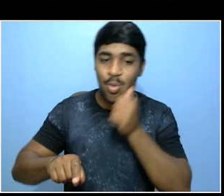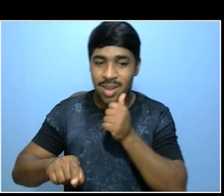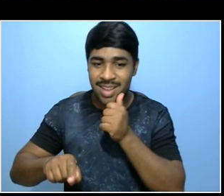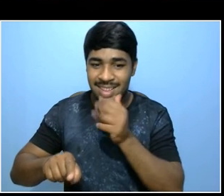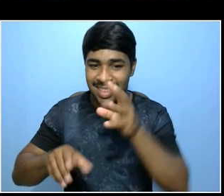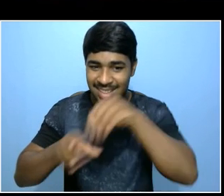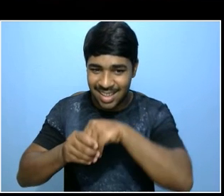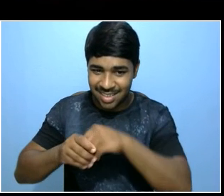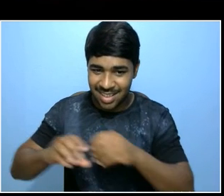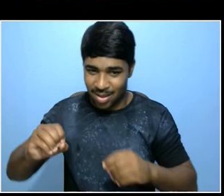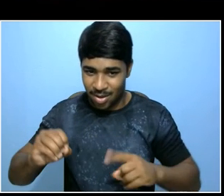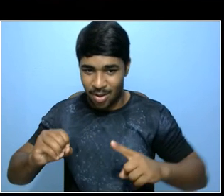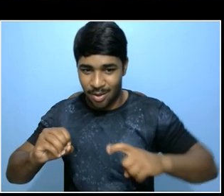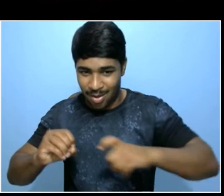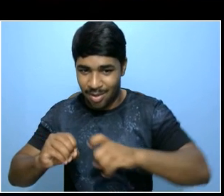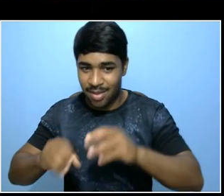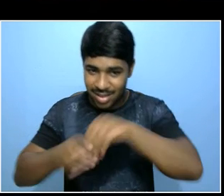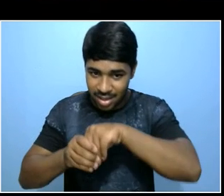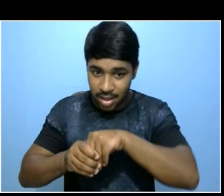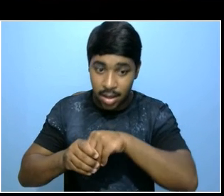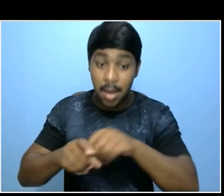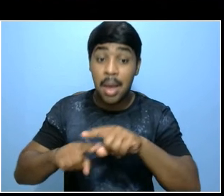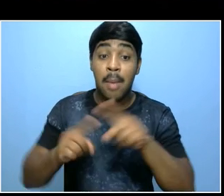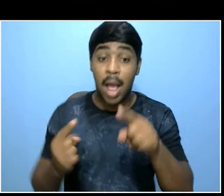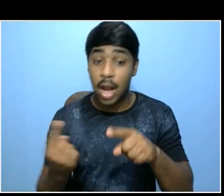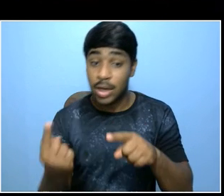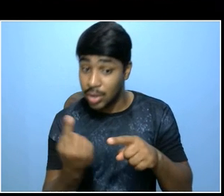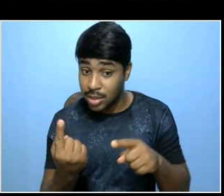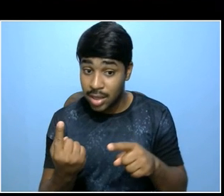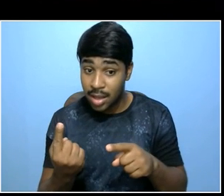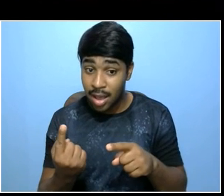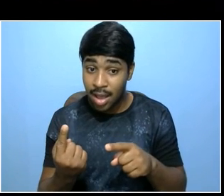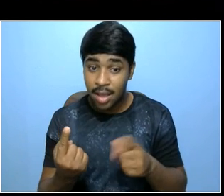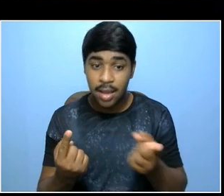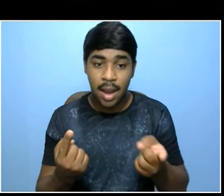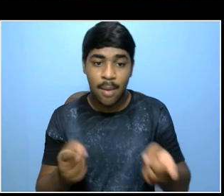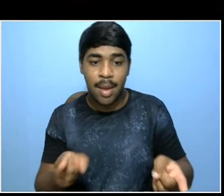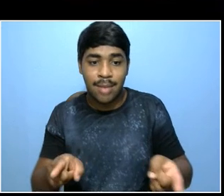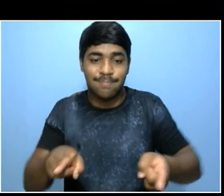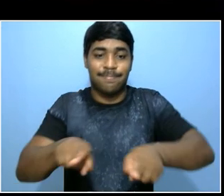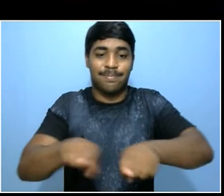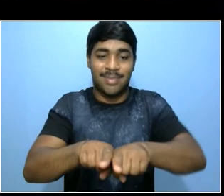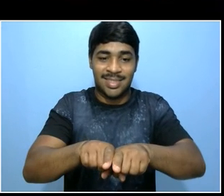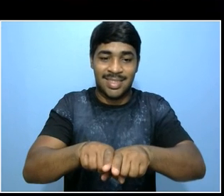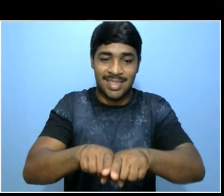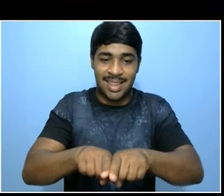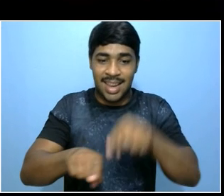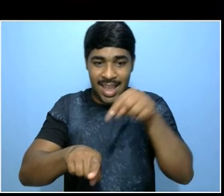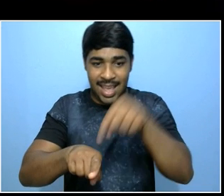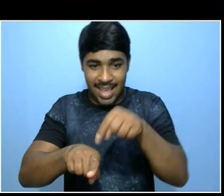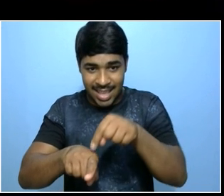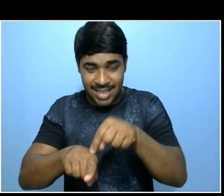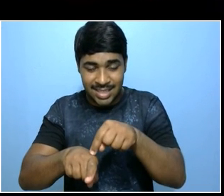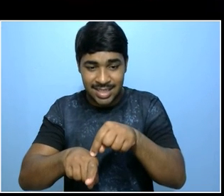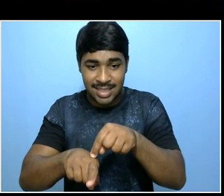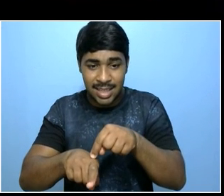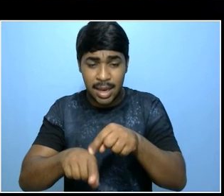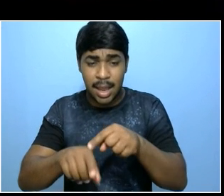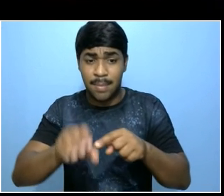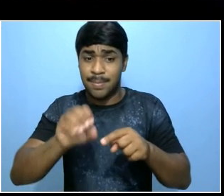quanto feminino. Mas ela faz a fecundação cruzada. Uma vai depositar espermatozoide na outra. Por quê? Porque ela quer a